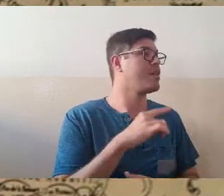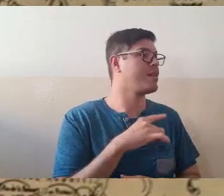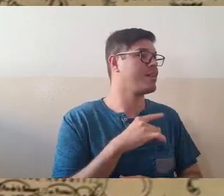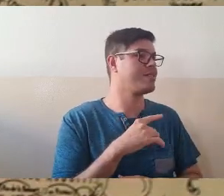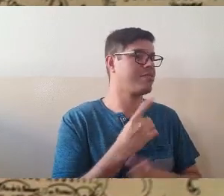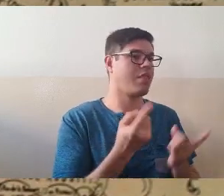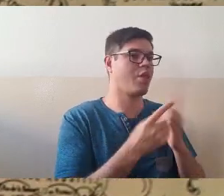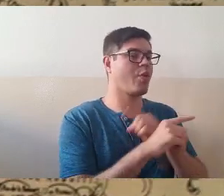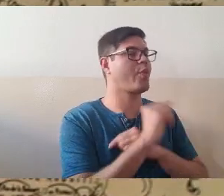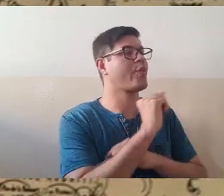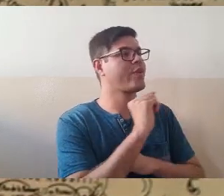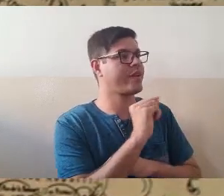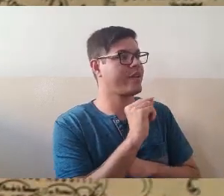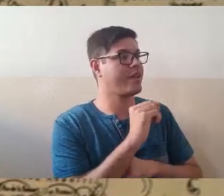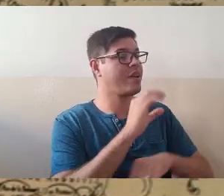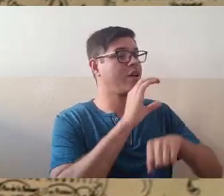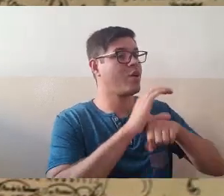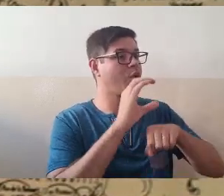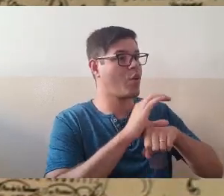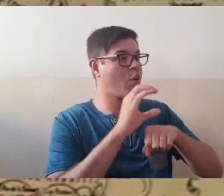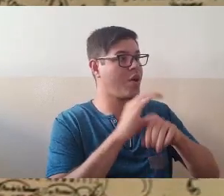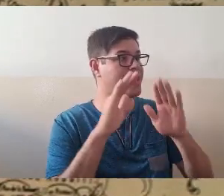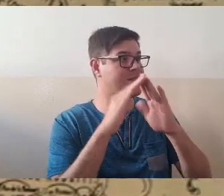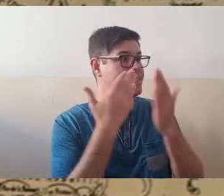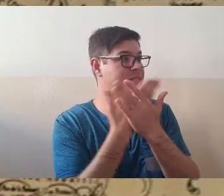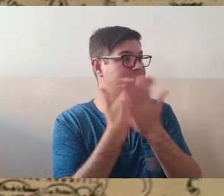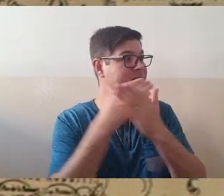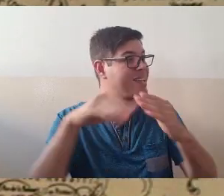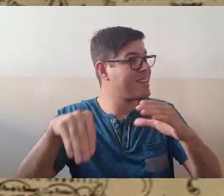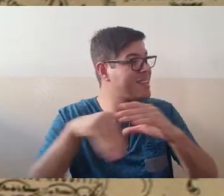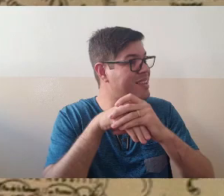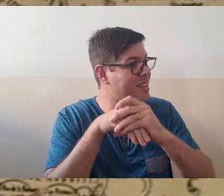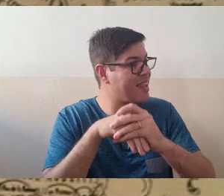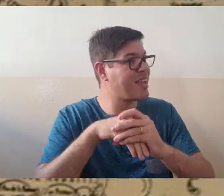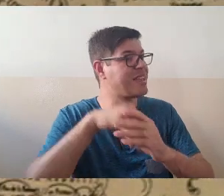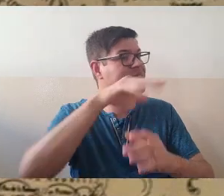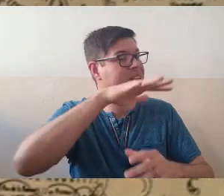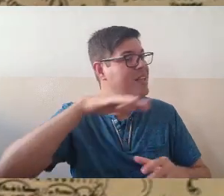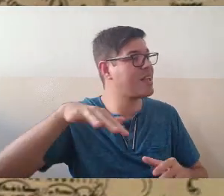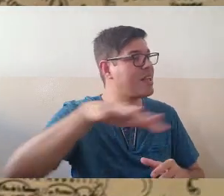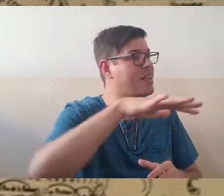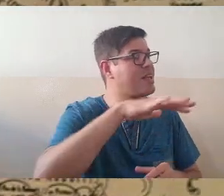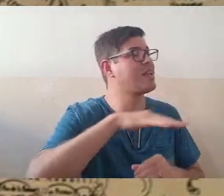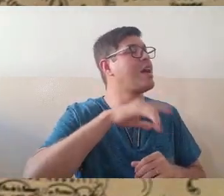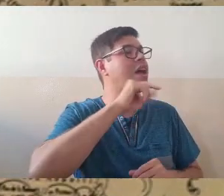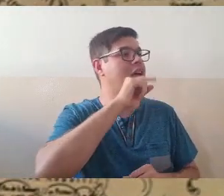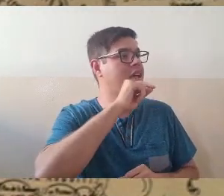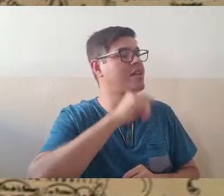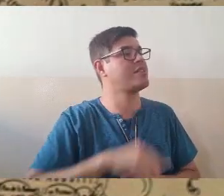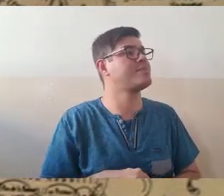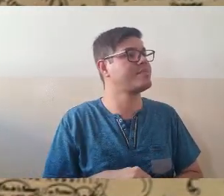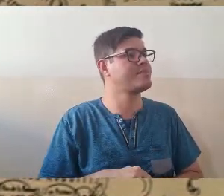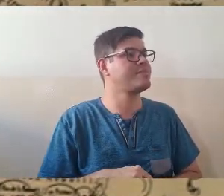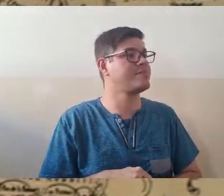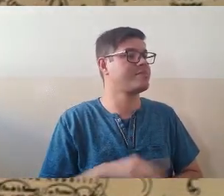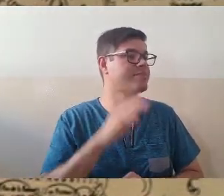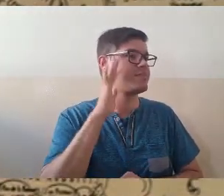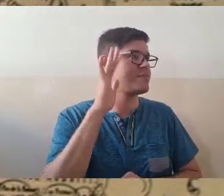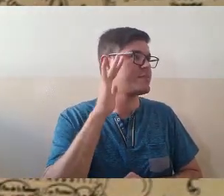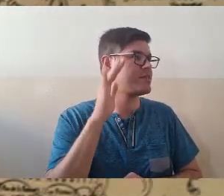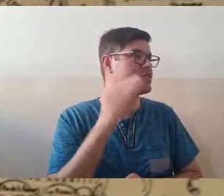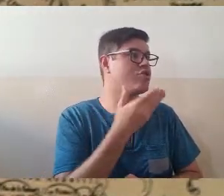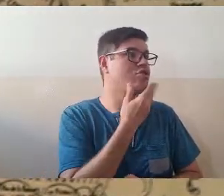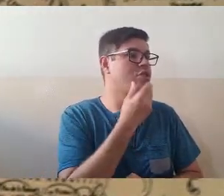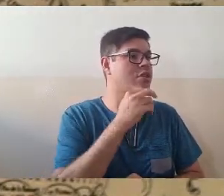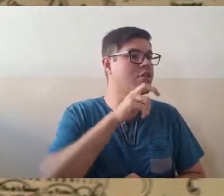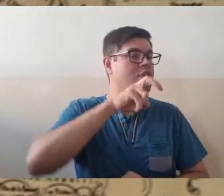2 oficinas nas escolas municipais. Imagine você, o garotinho sentado lá, ouvindo lá o